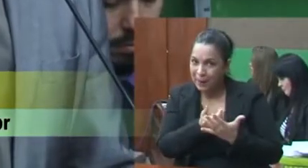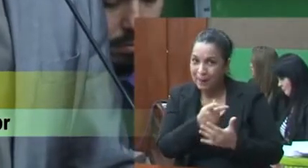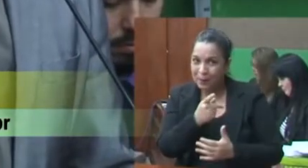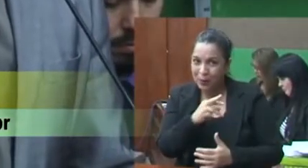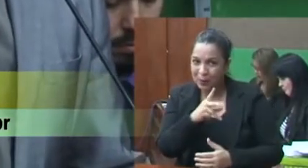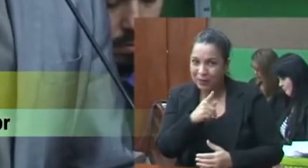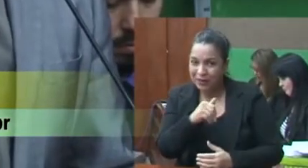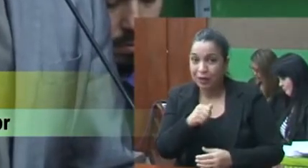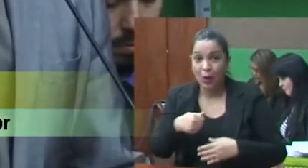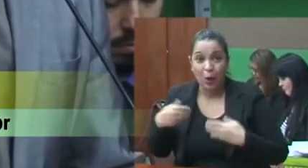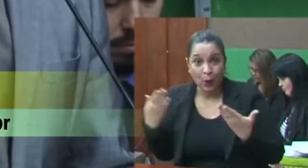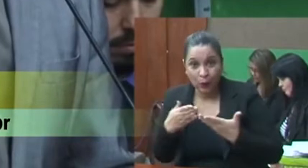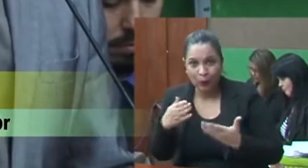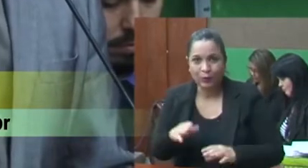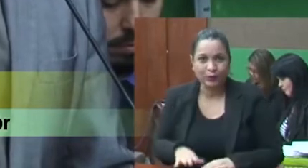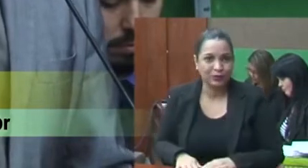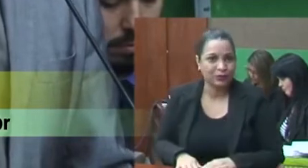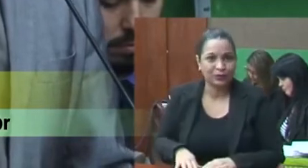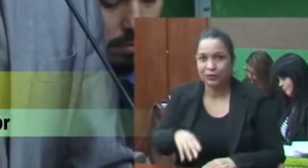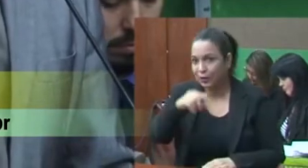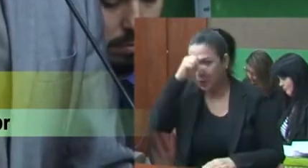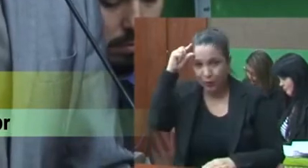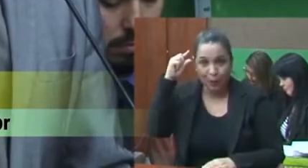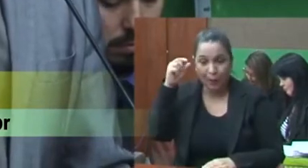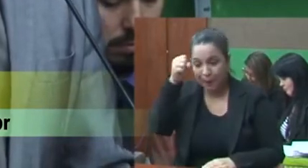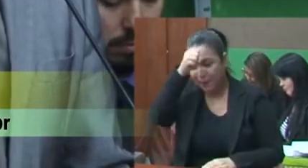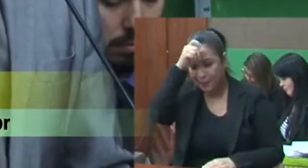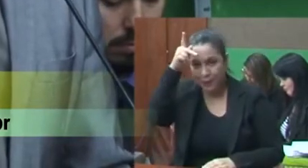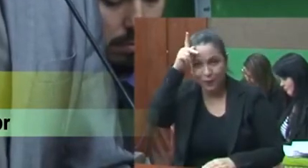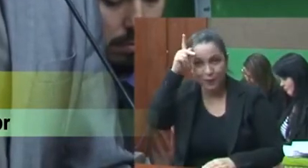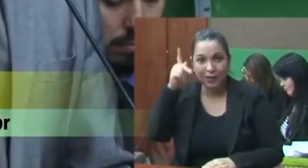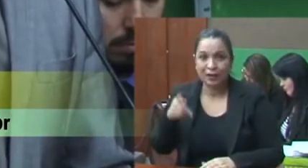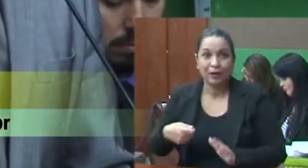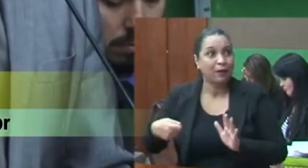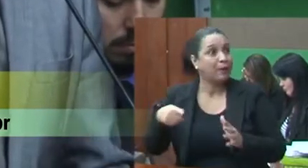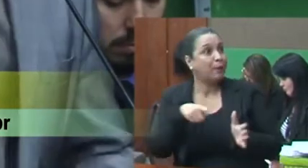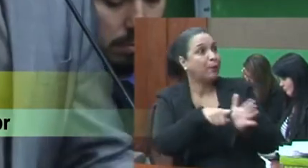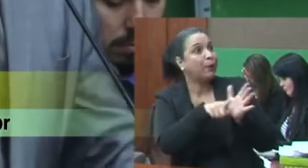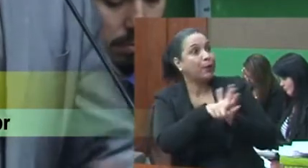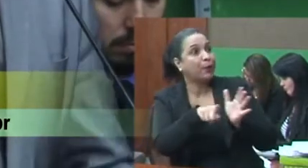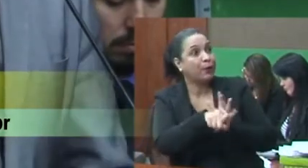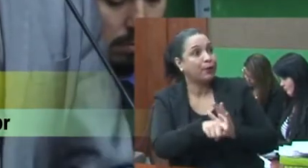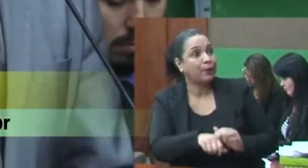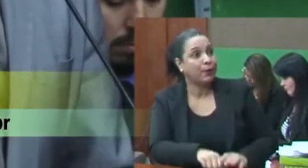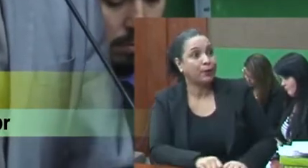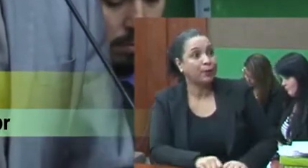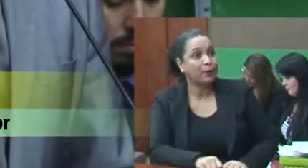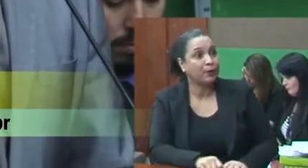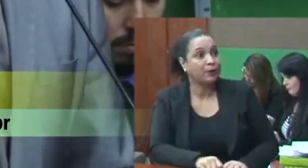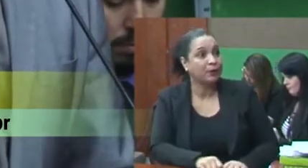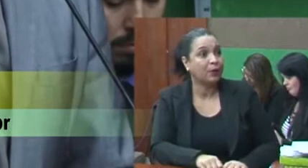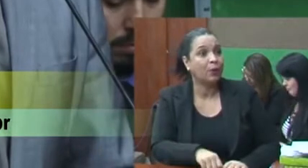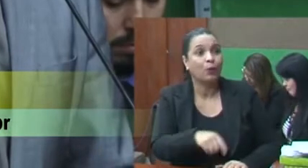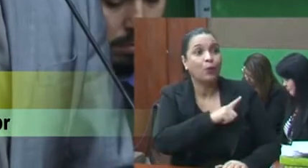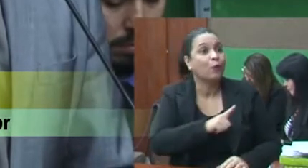Hoje, Emanuel Pinheiro, prefeito, questiona o governador Mauro Mendes por que que o VLT não está